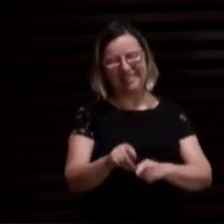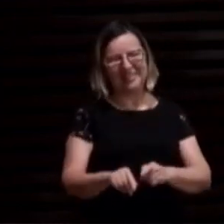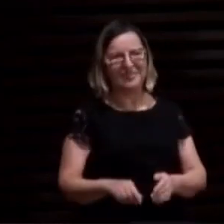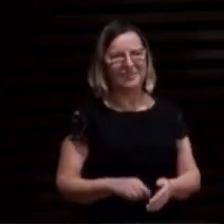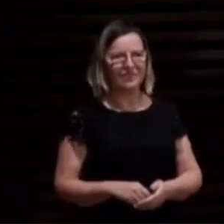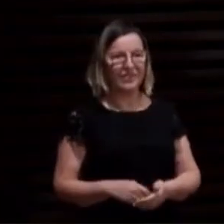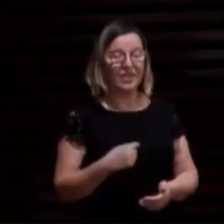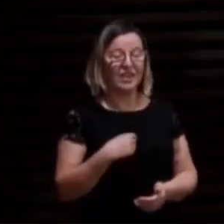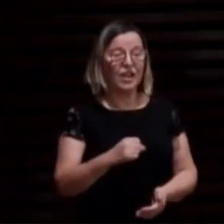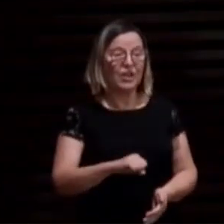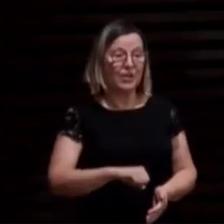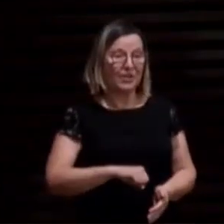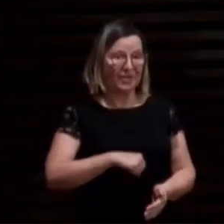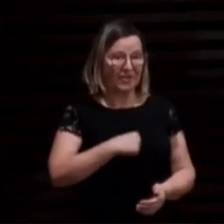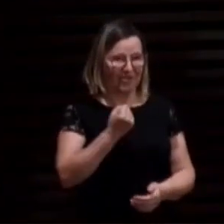Eu sou